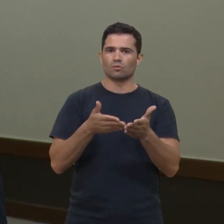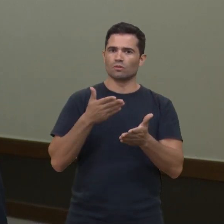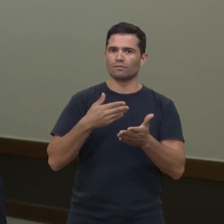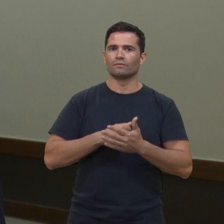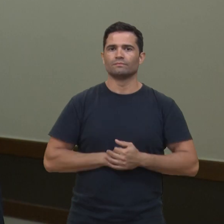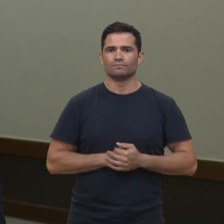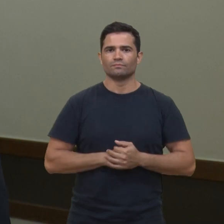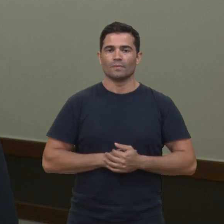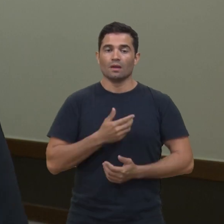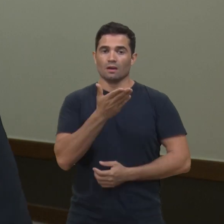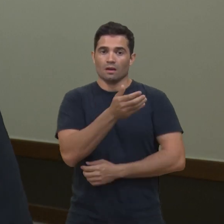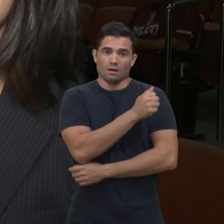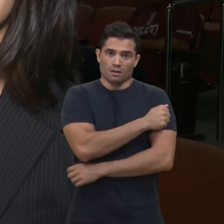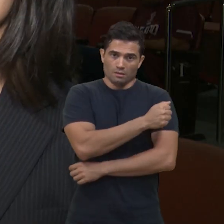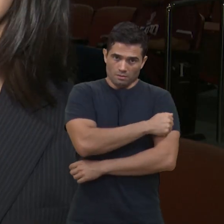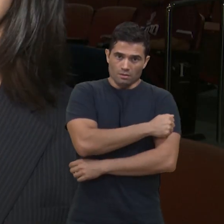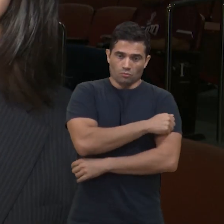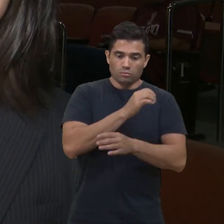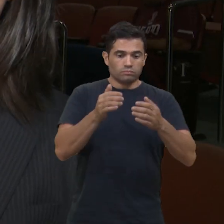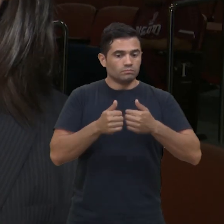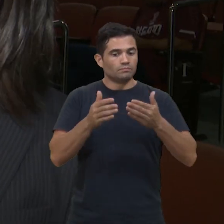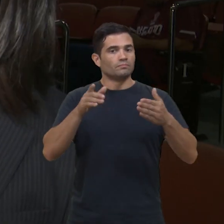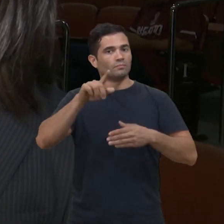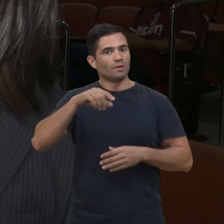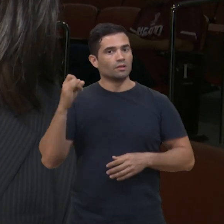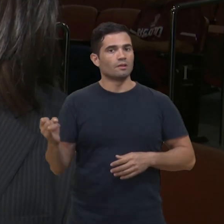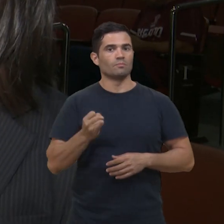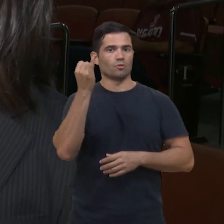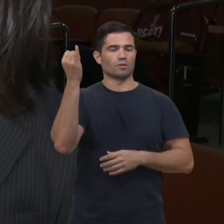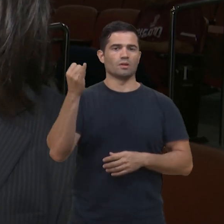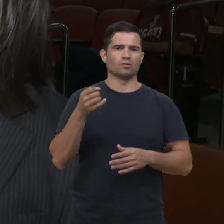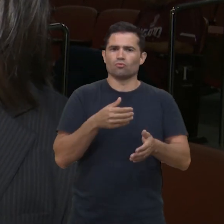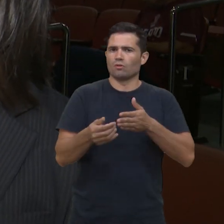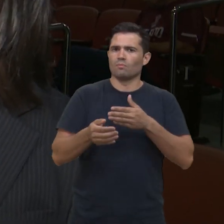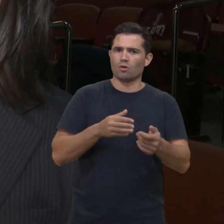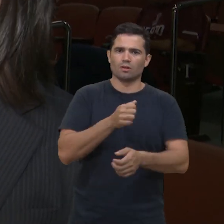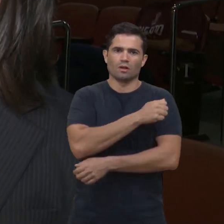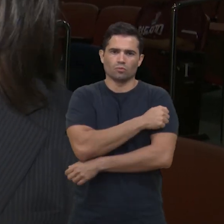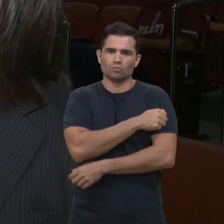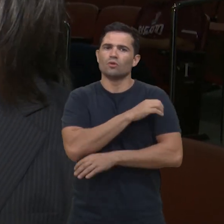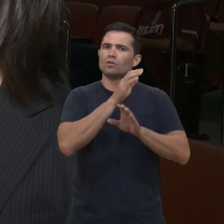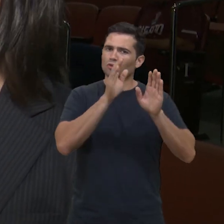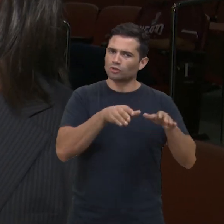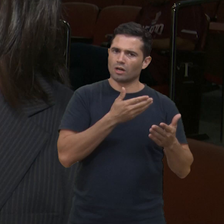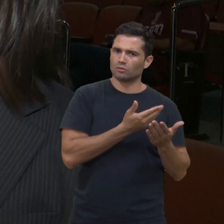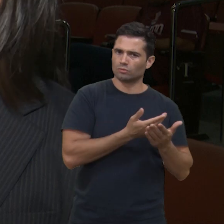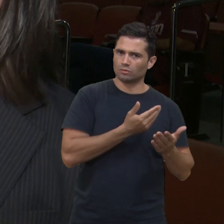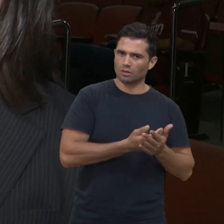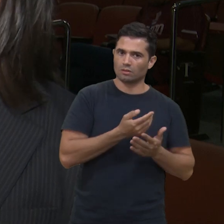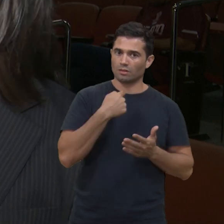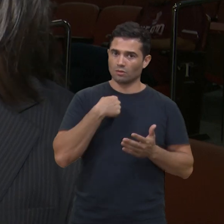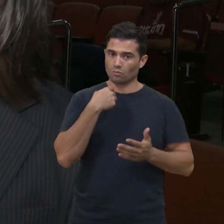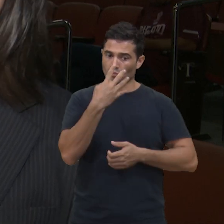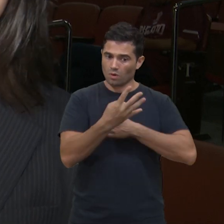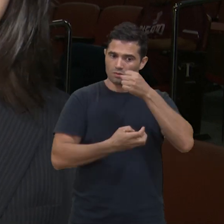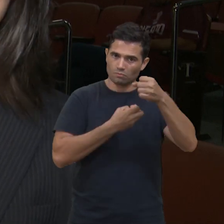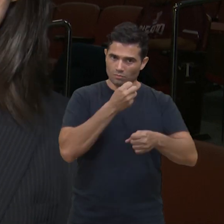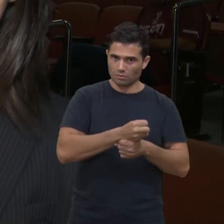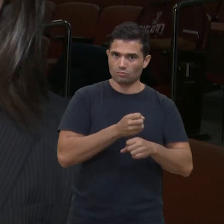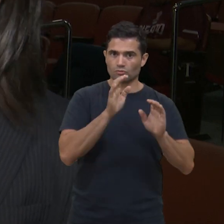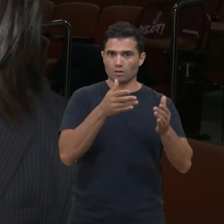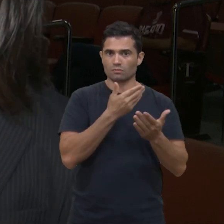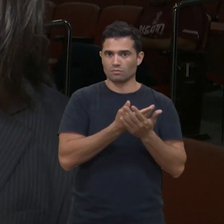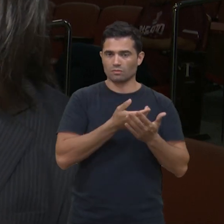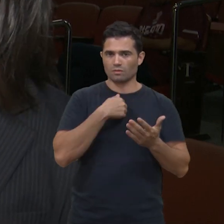pelas televisões ou pelos livros. Essa aula inaugural é muito importante tanto para os calouros, tanto para os veteranos como eu. Eu estou no meu